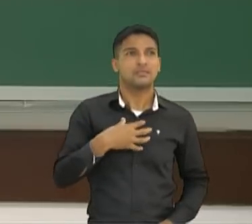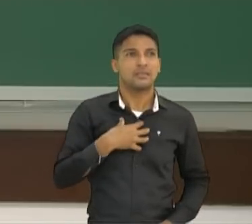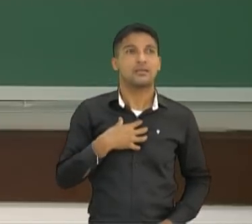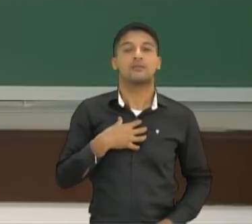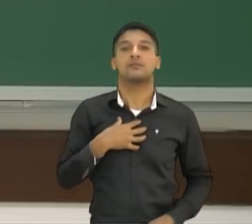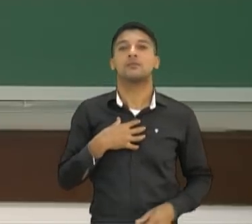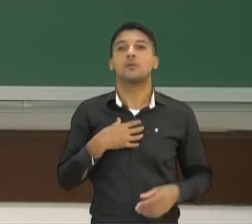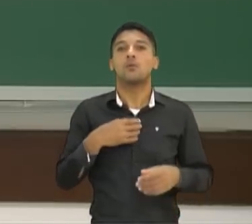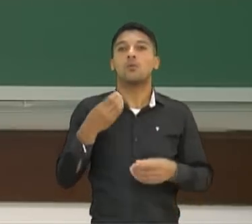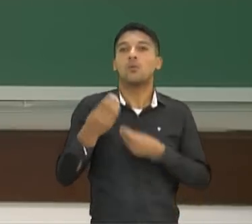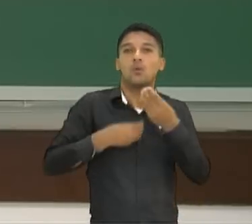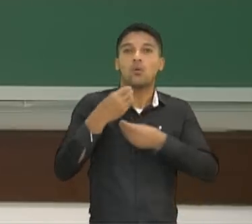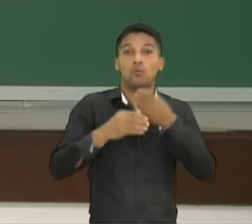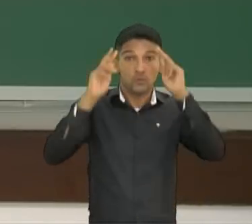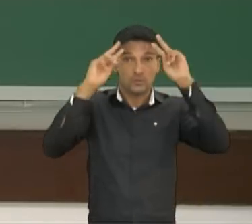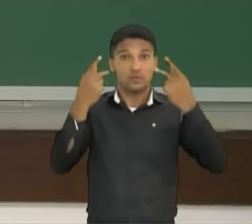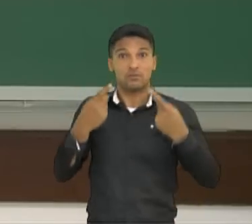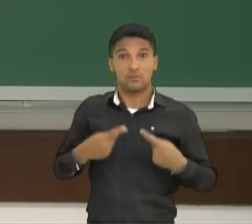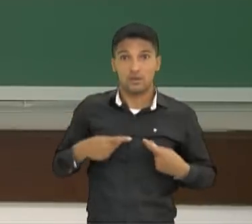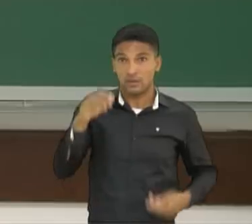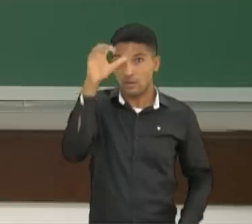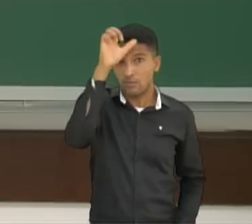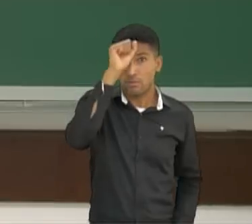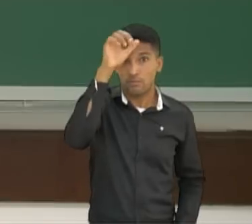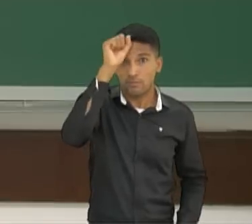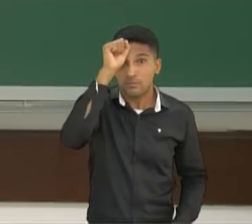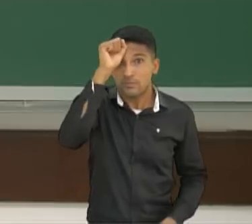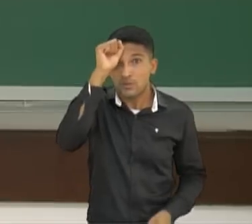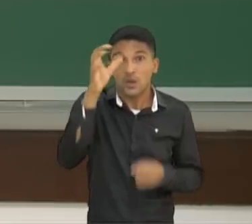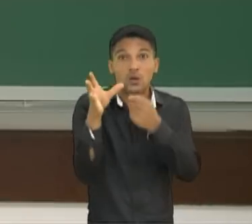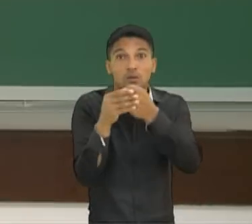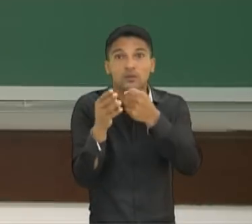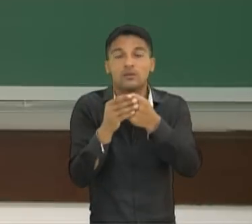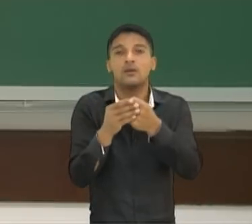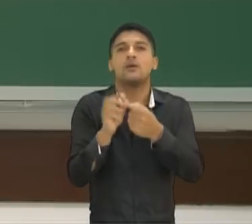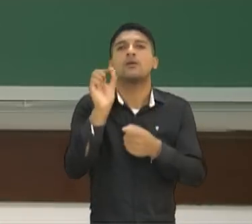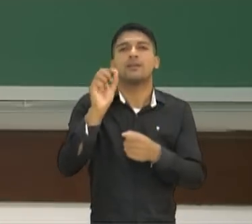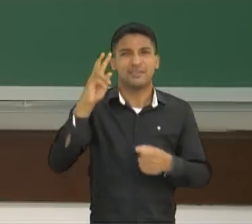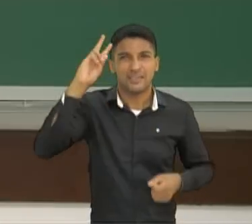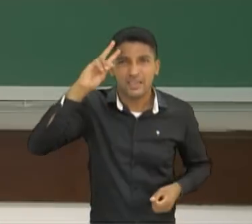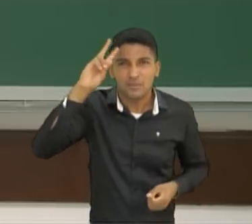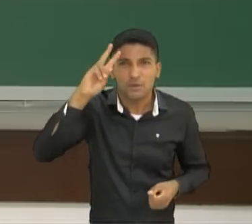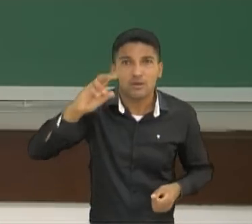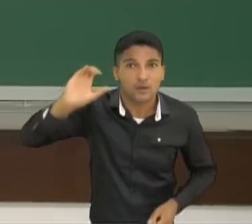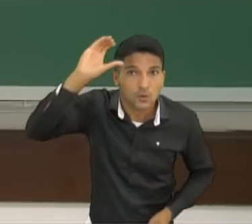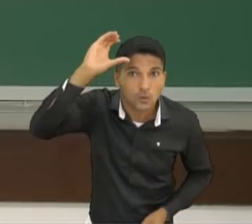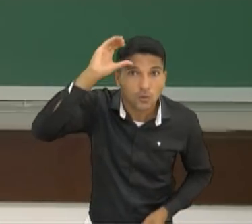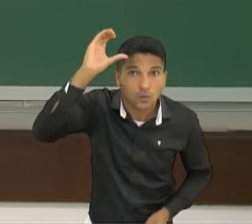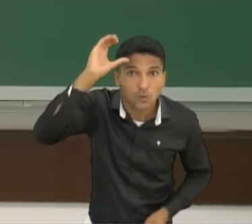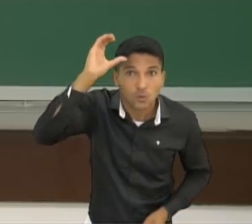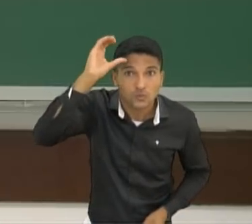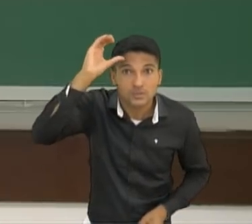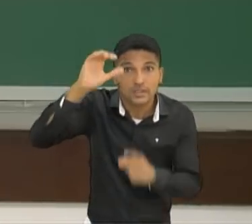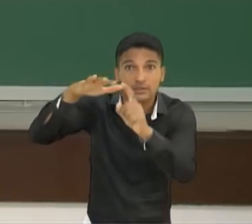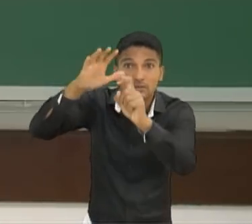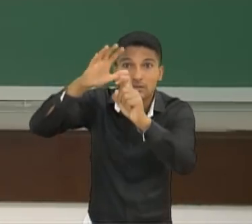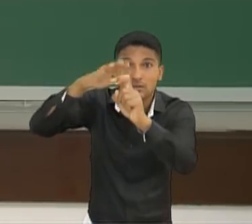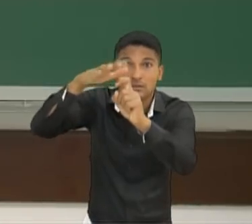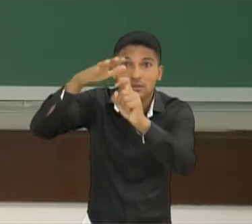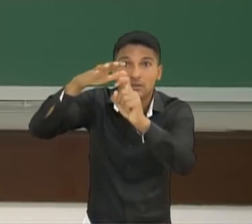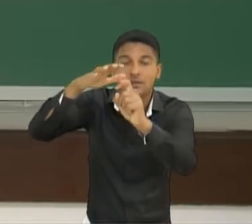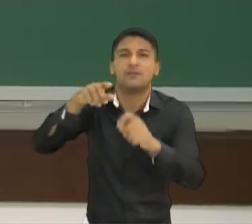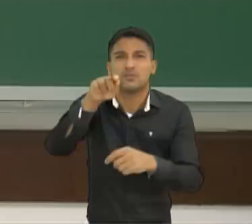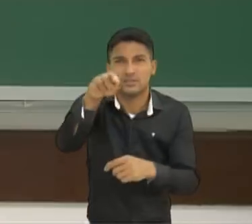primórdios da humanidade. A consciência mítica. Vocês se lembram lá no primeiro trimestre, onde nós estudamos o